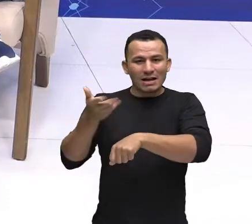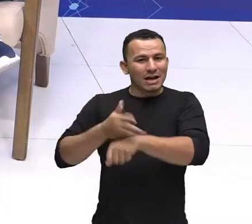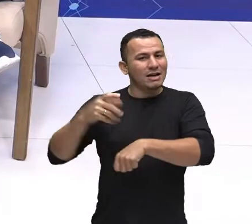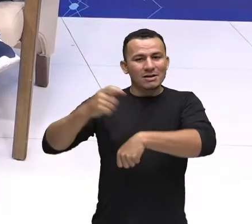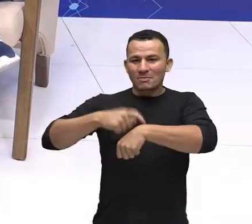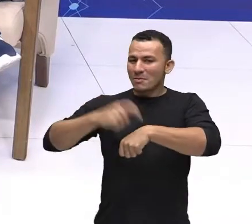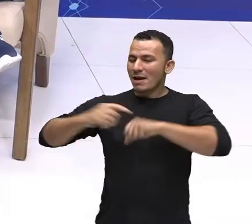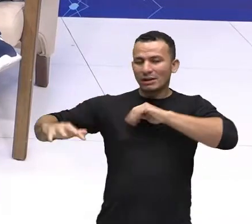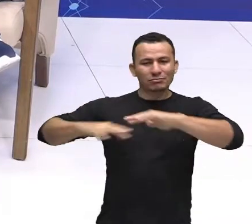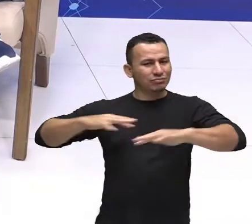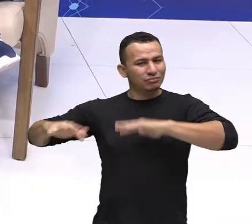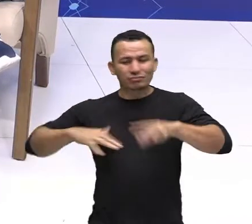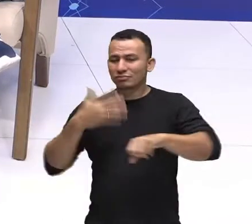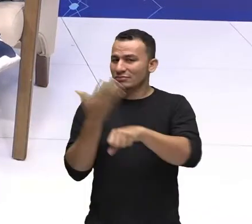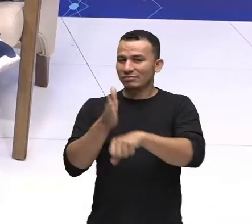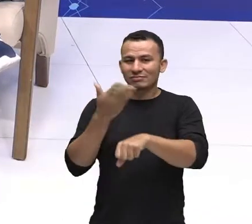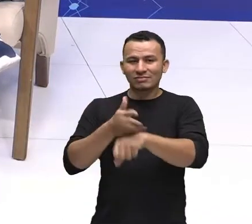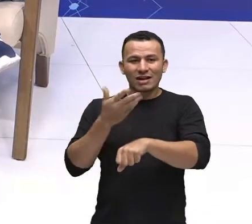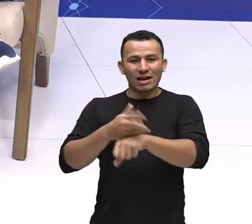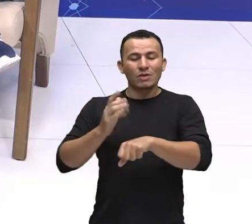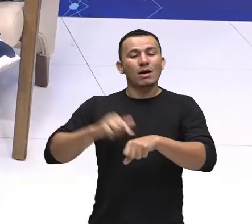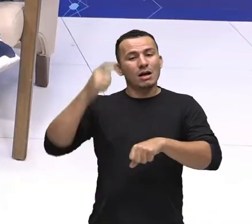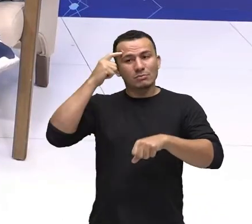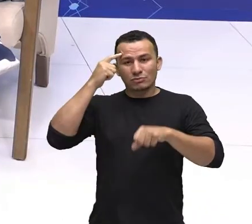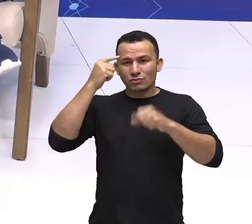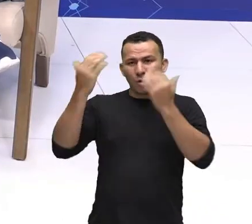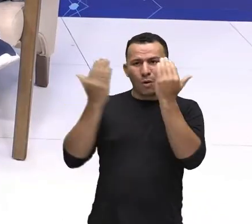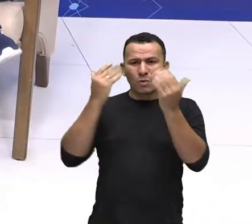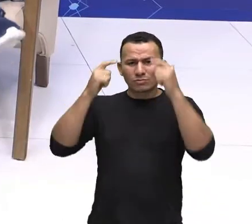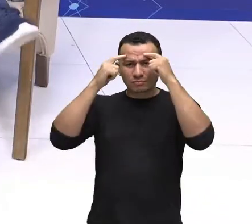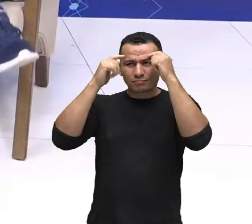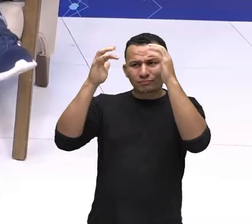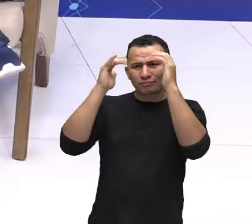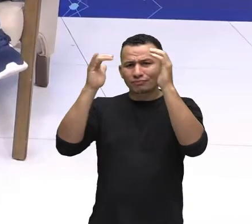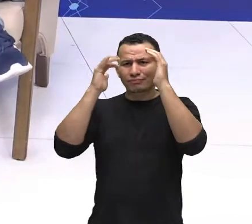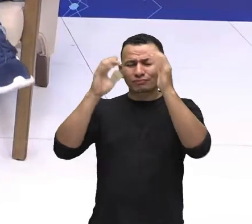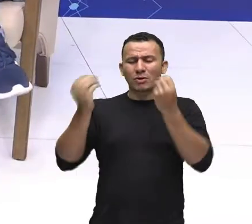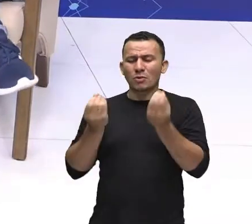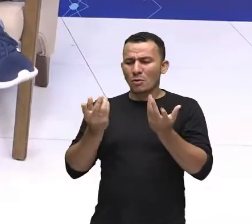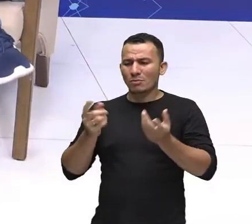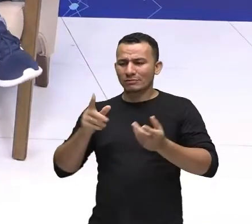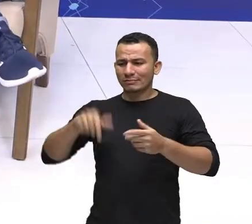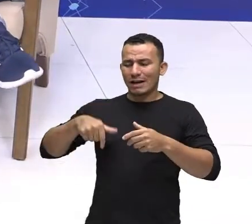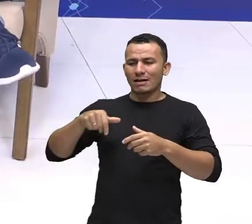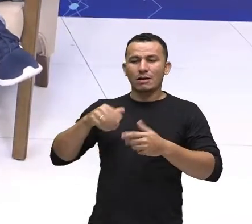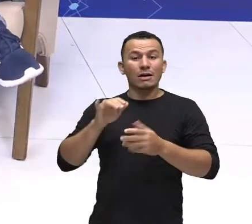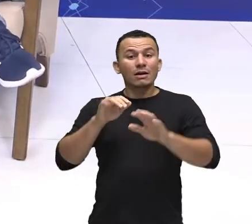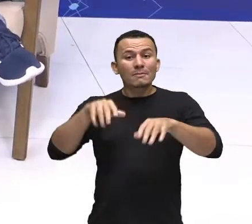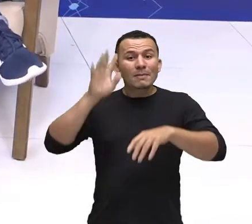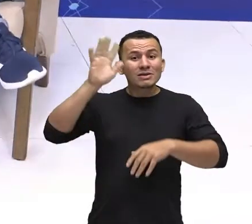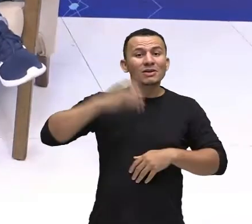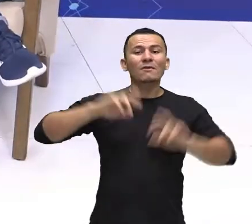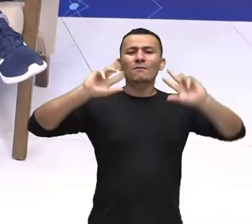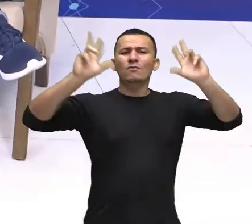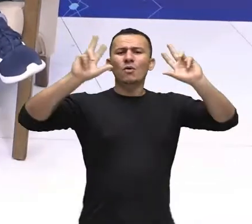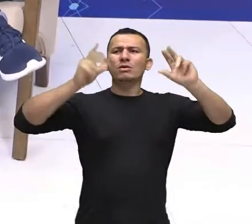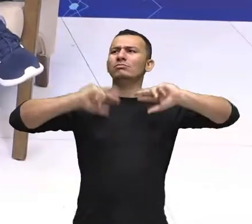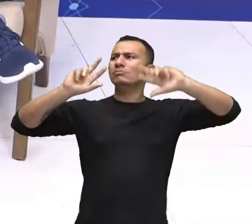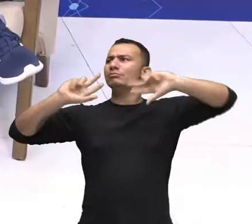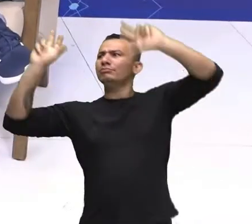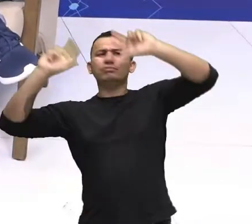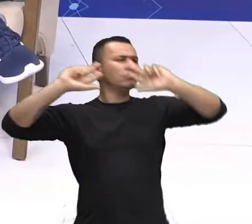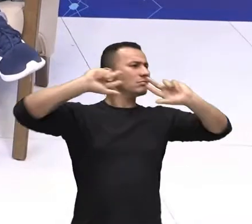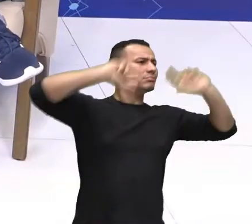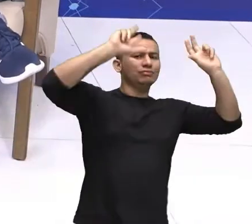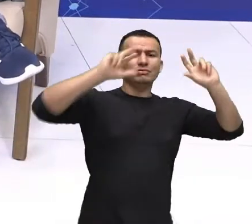durante o jogo, durante o treino, esse aspecto psicológico da tomada de decisões. Eu vejo muito no papel do levantador no vôlei também, né? Que é quem determina para